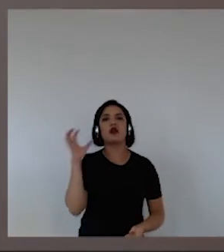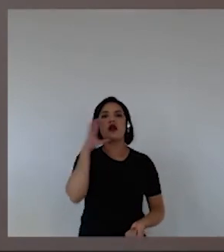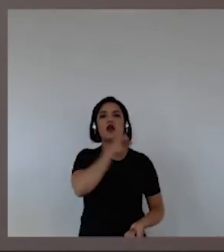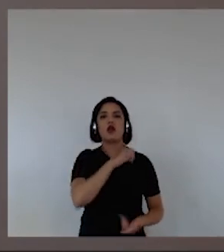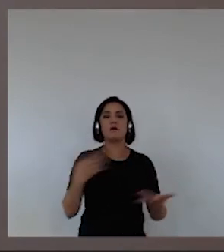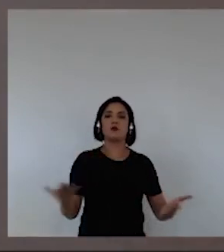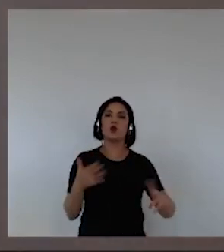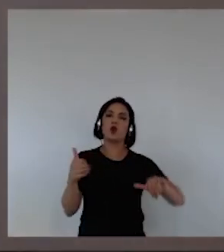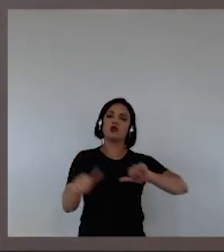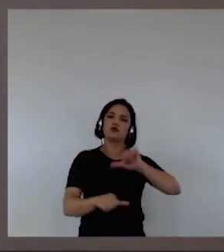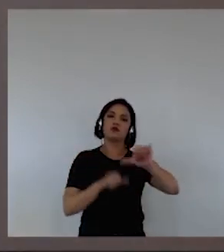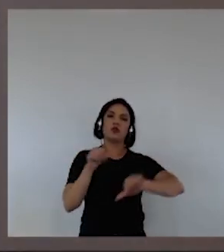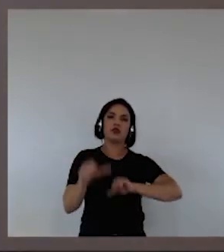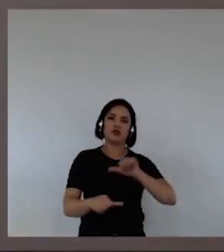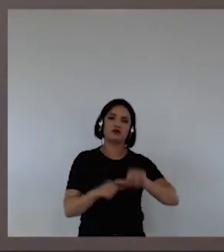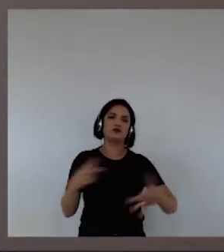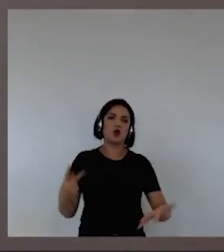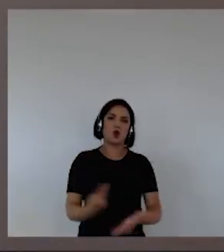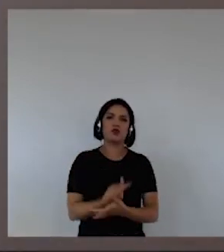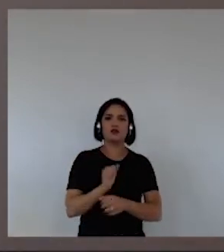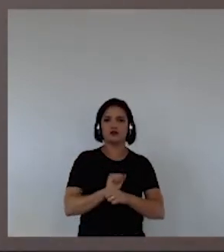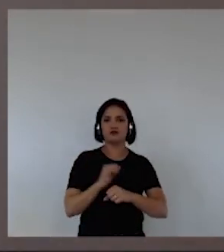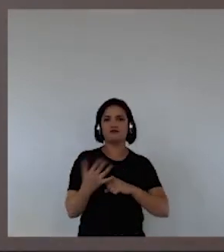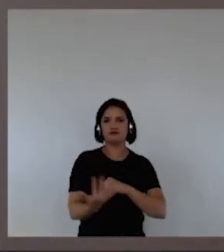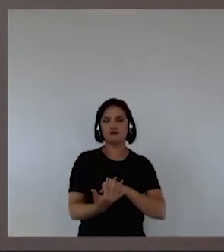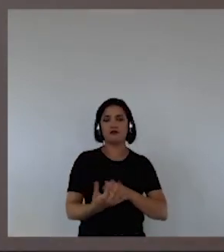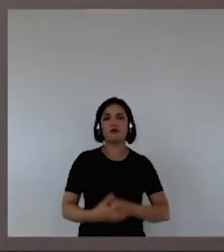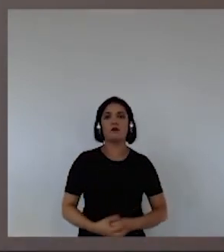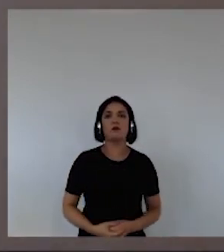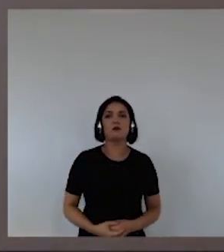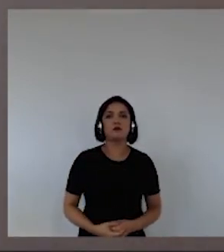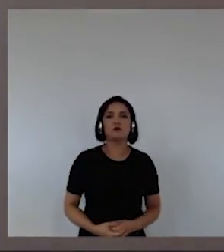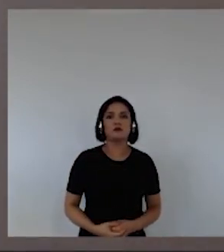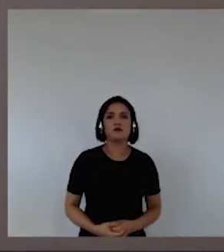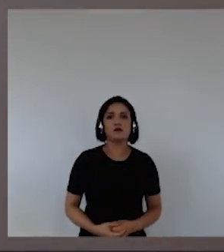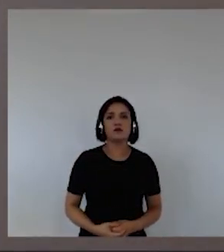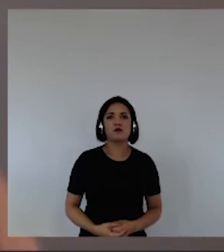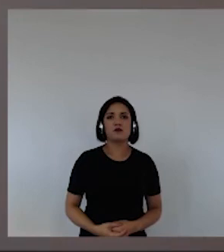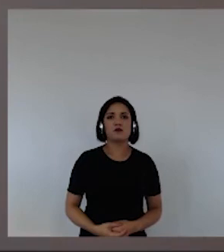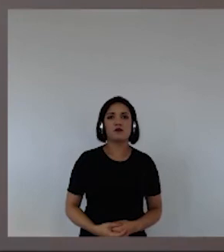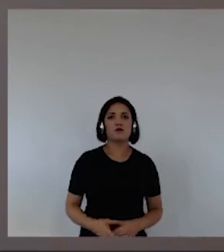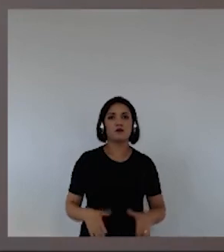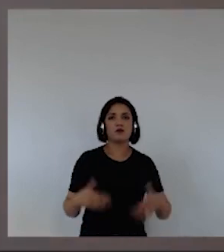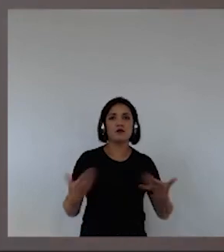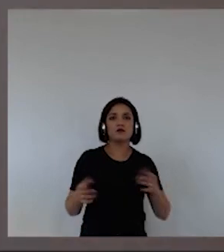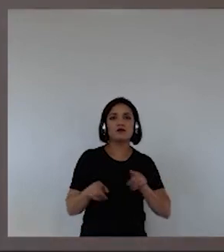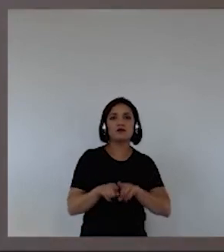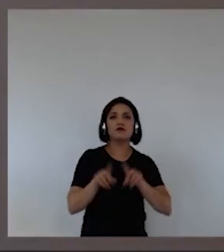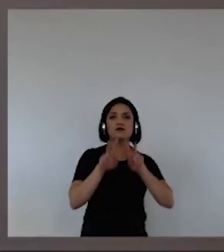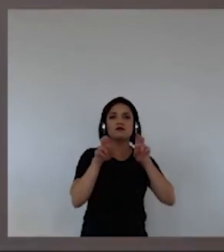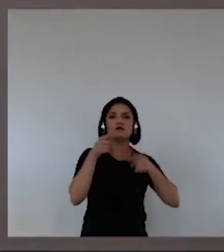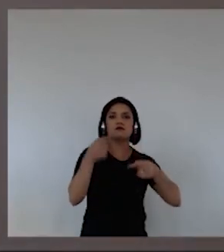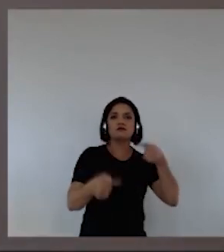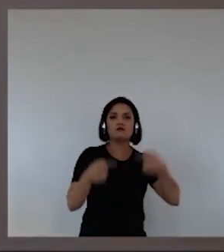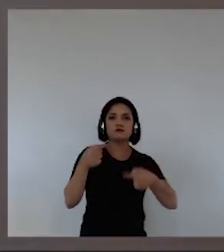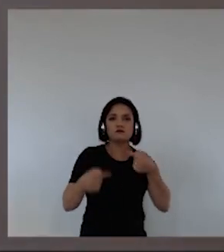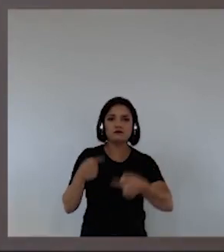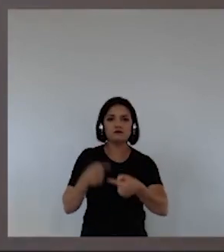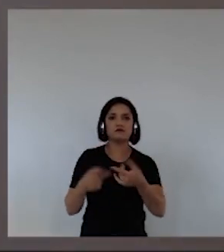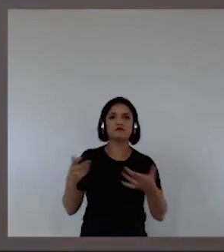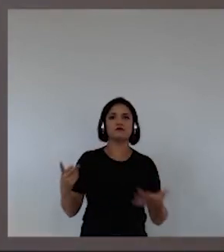rapidamente a essas mudanças que a pandemia trouxe. Eu diria que, com relação à matéria discutida, nas